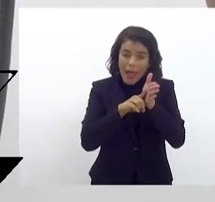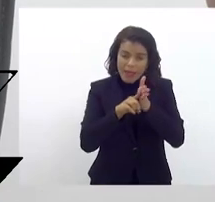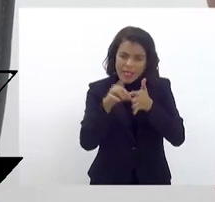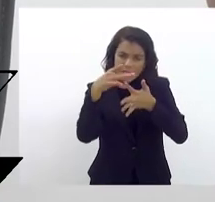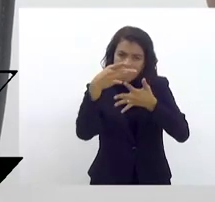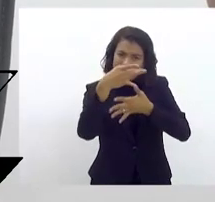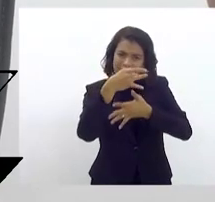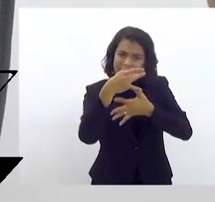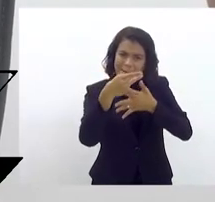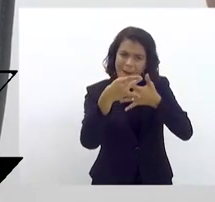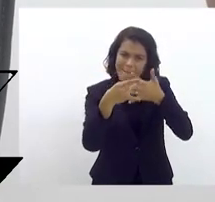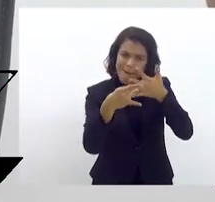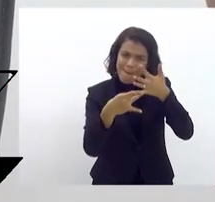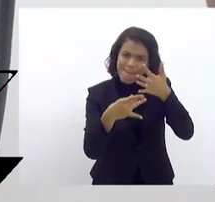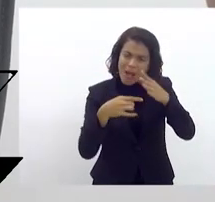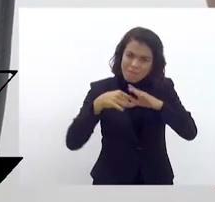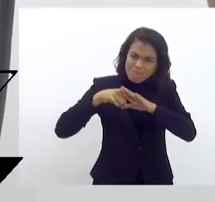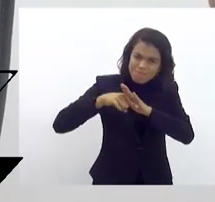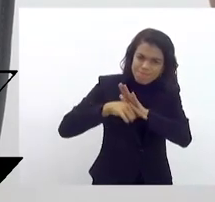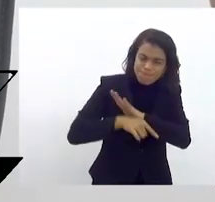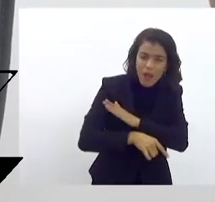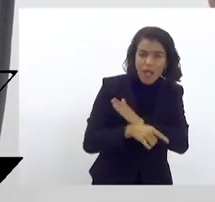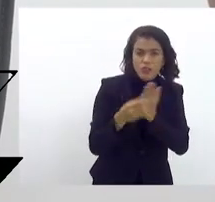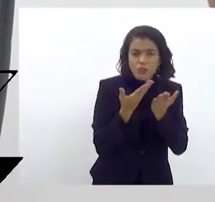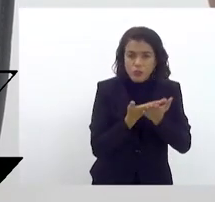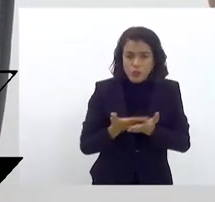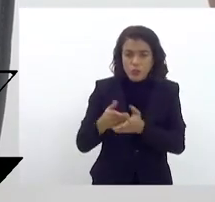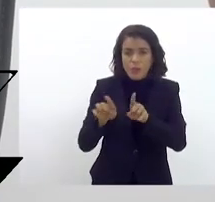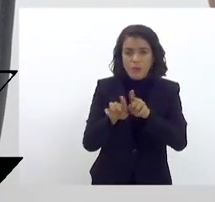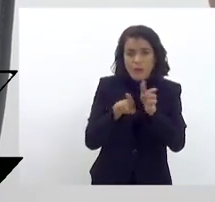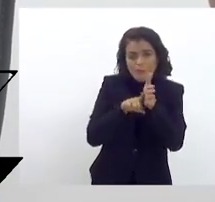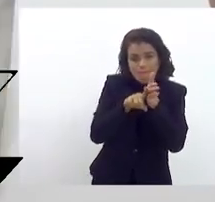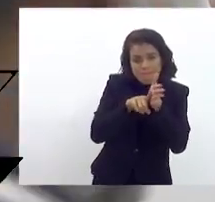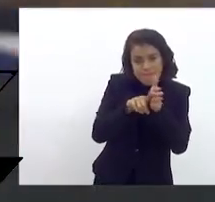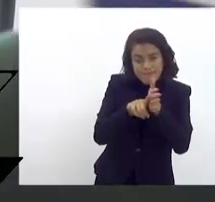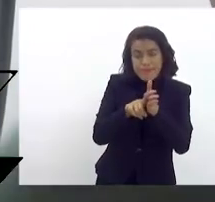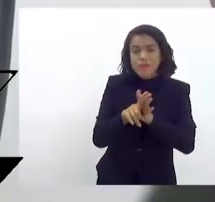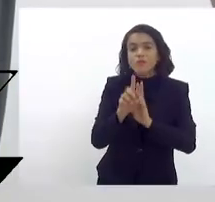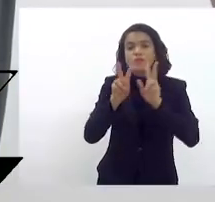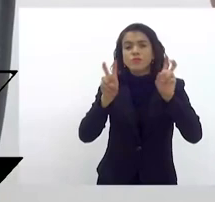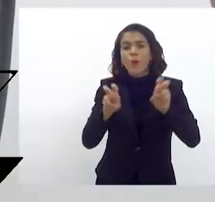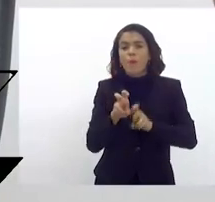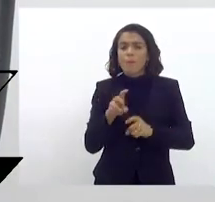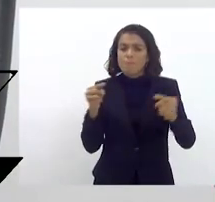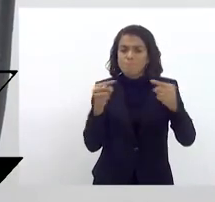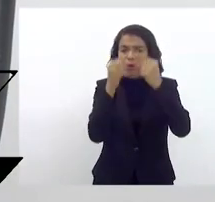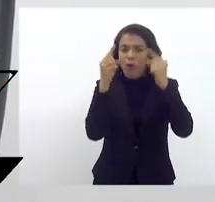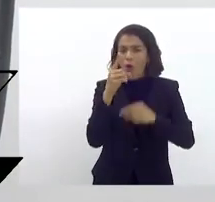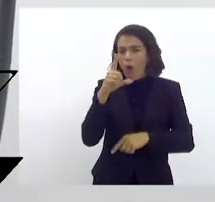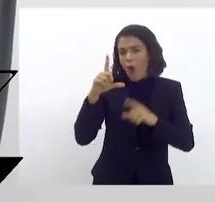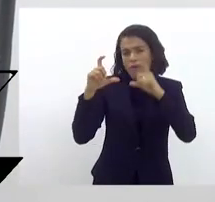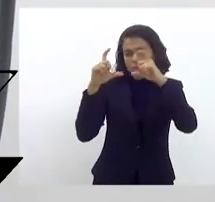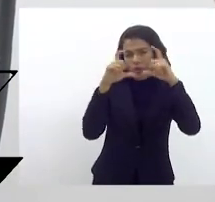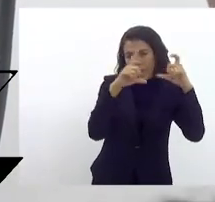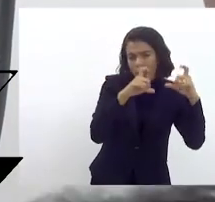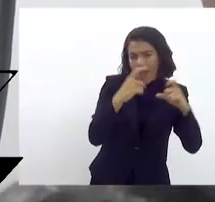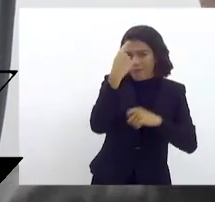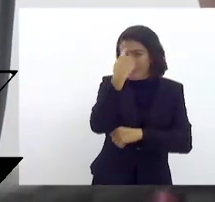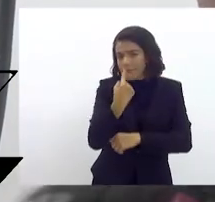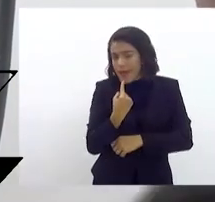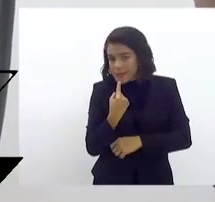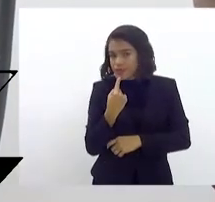minuciosa de estudos ou pesquisas sobre o tema de reconhecimento fotográfico notadamente a pesquisa